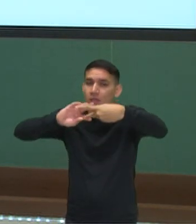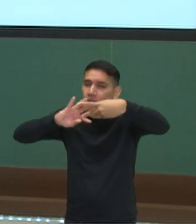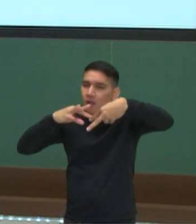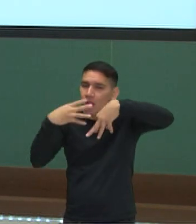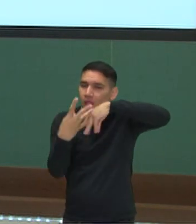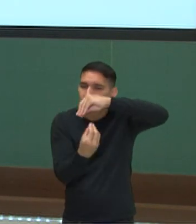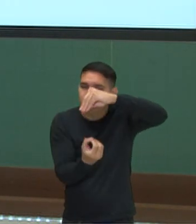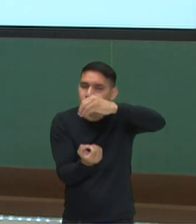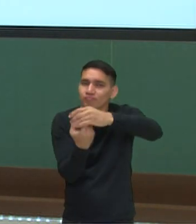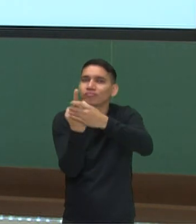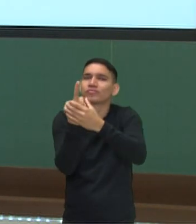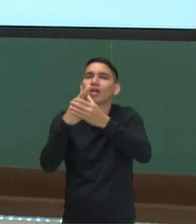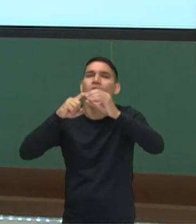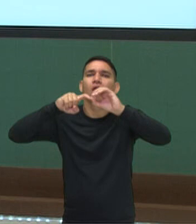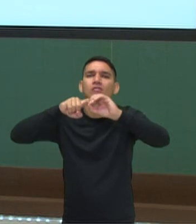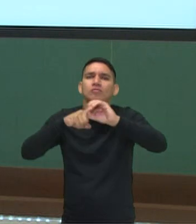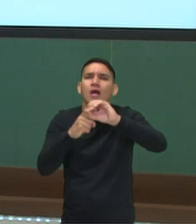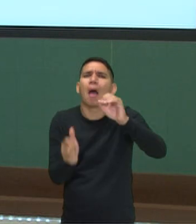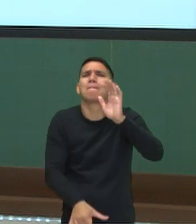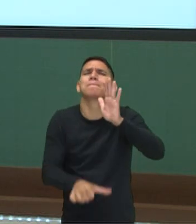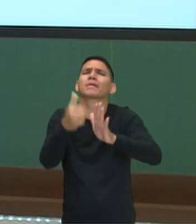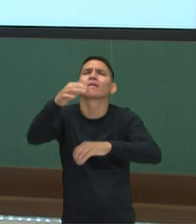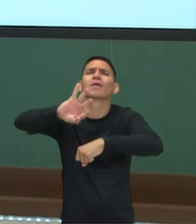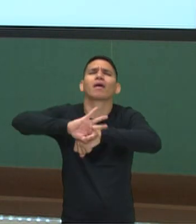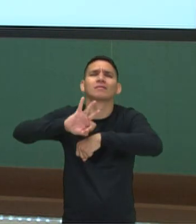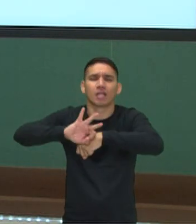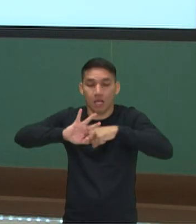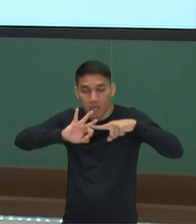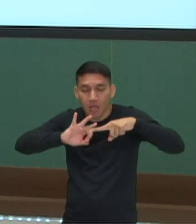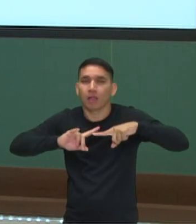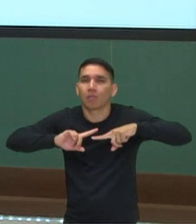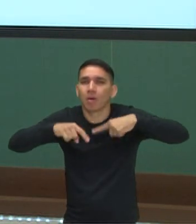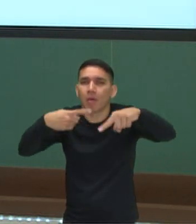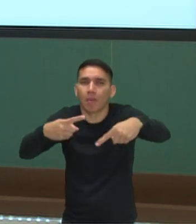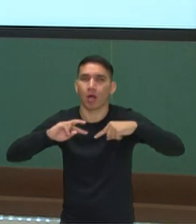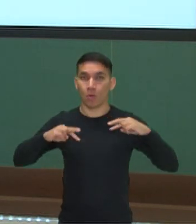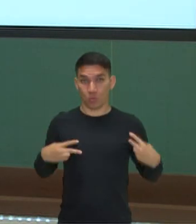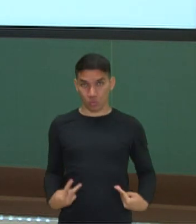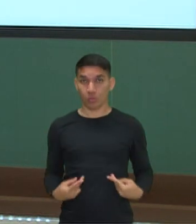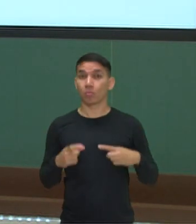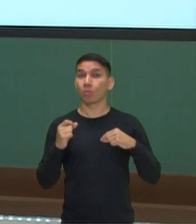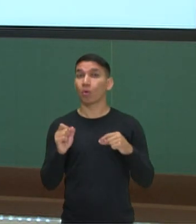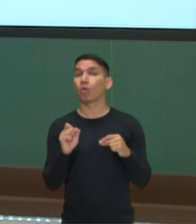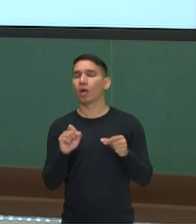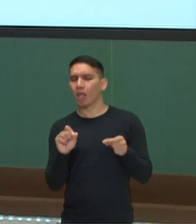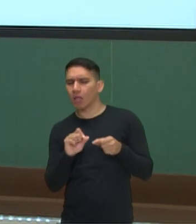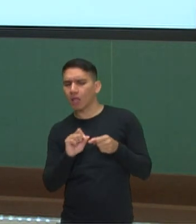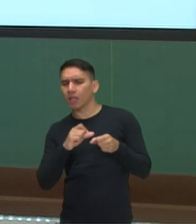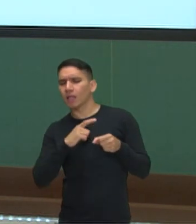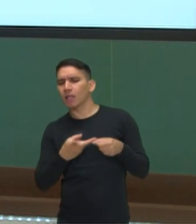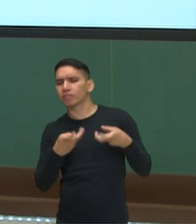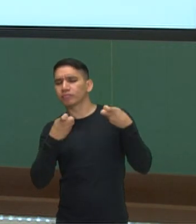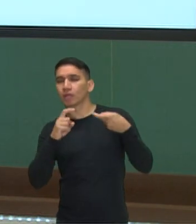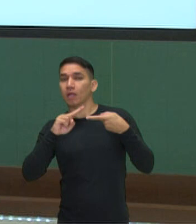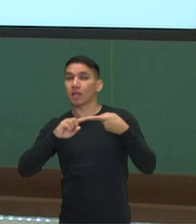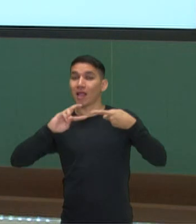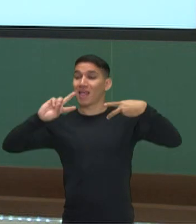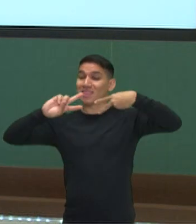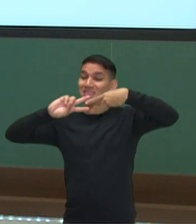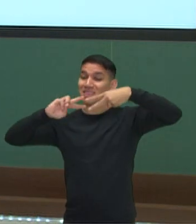o zigoto, a primeira célula que vai dar origem ao ser humano, temos lá DNA que está vindo